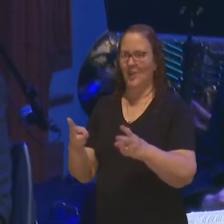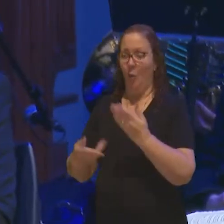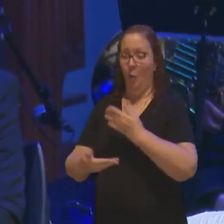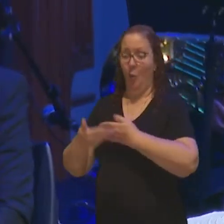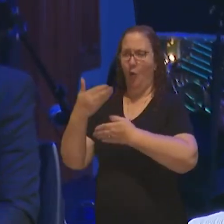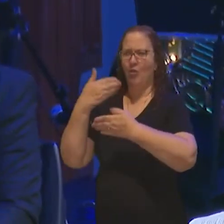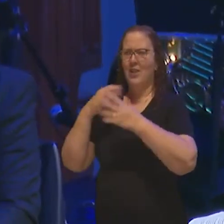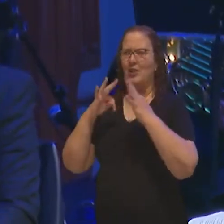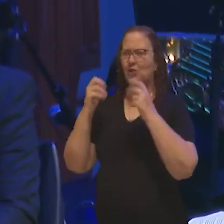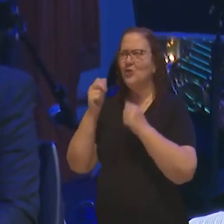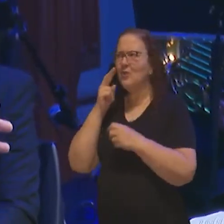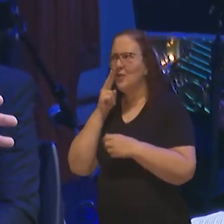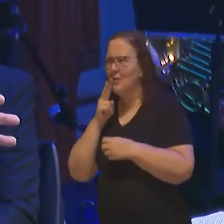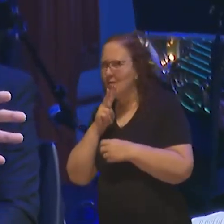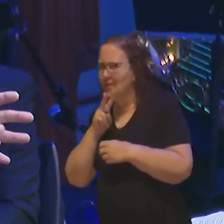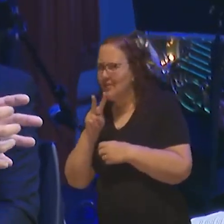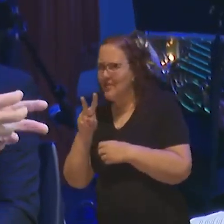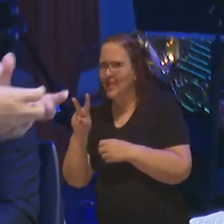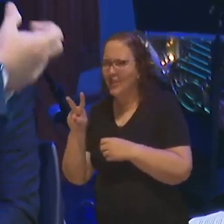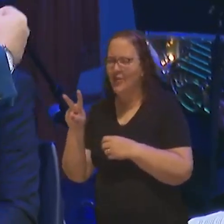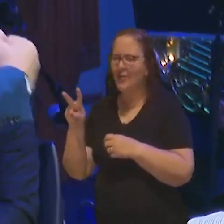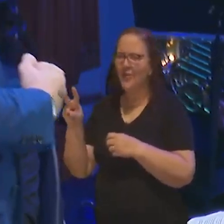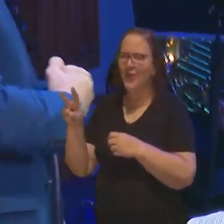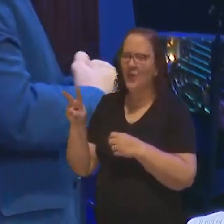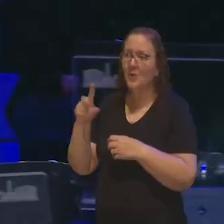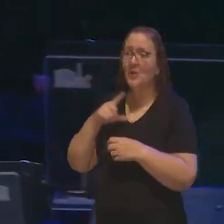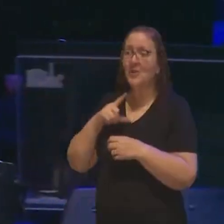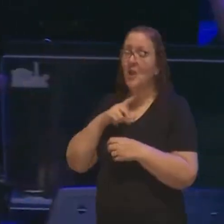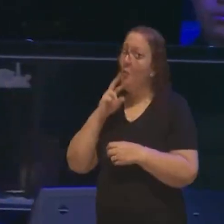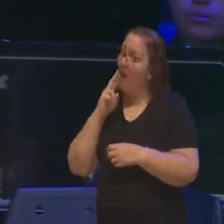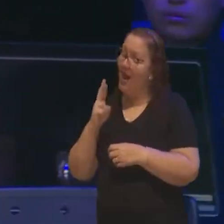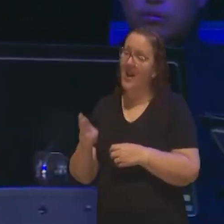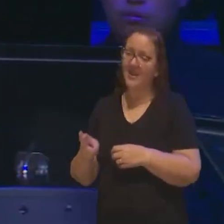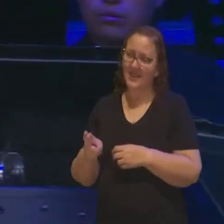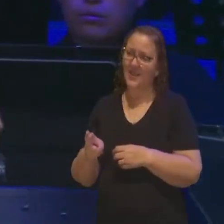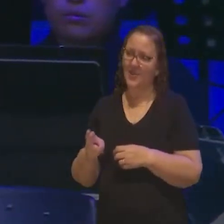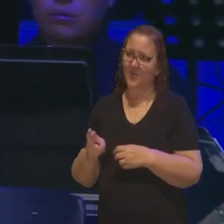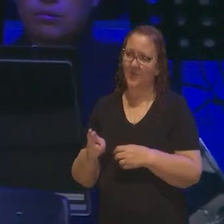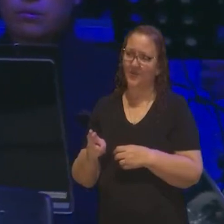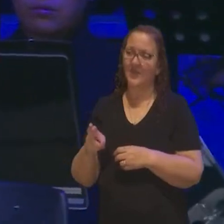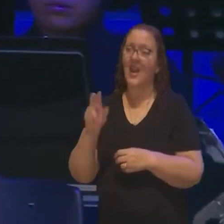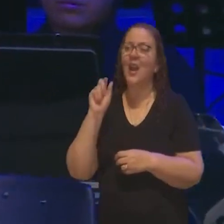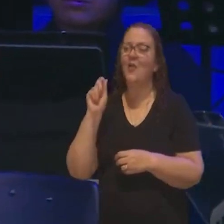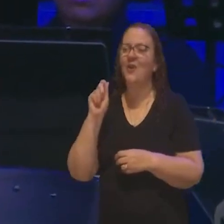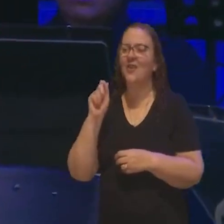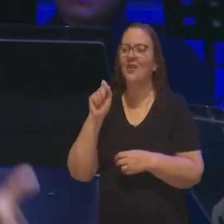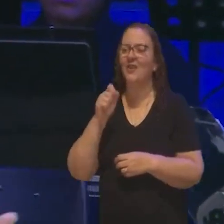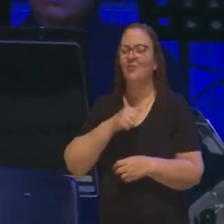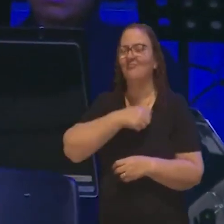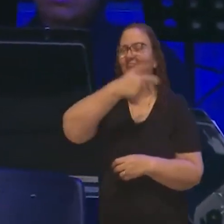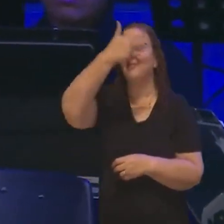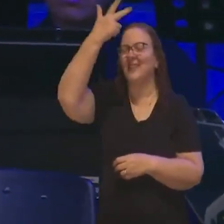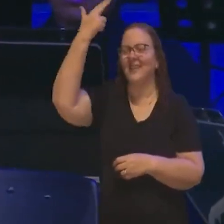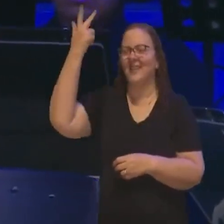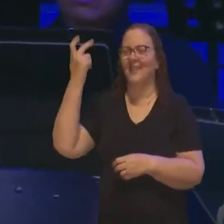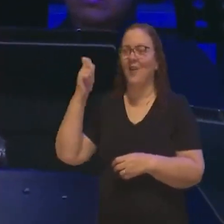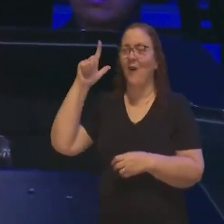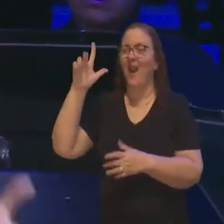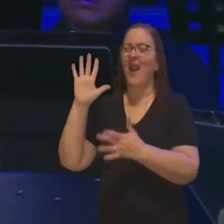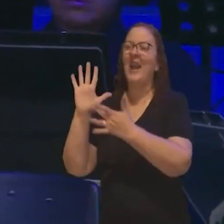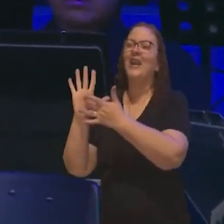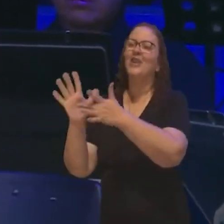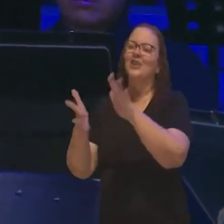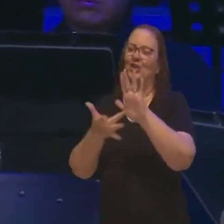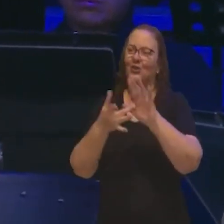que nós estamos presenciando aqui nesta noite, existe uma razão, e esta razão é o Natal, e o Natal é Jesus Cristo, o Natal é